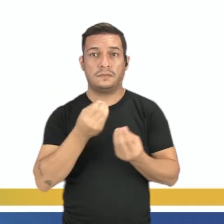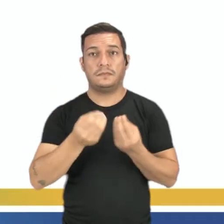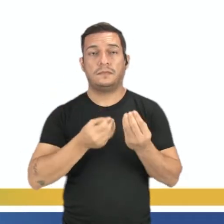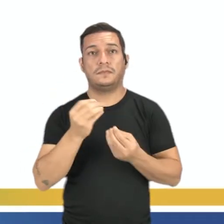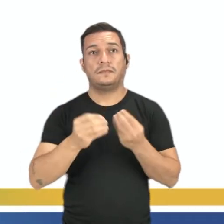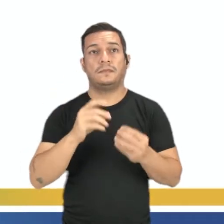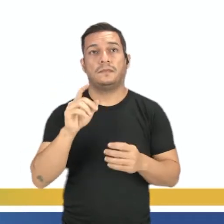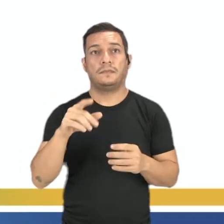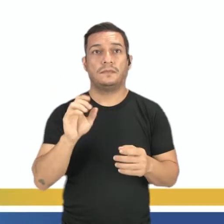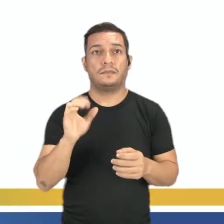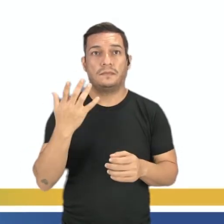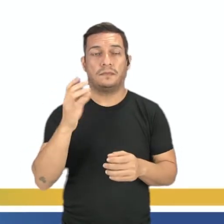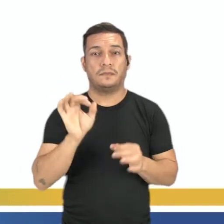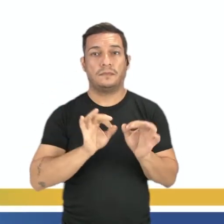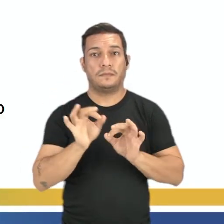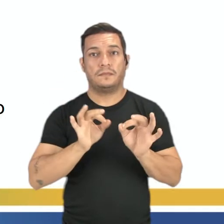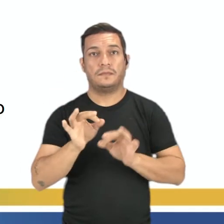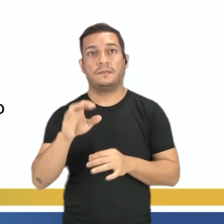componente do cilindro.